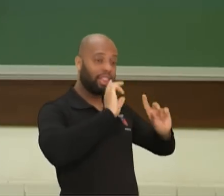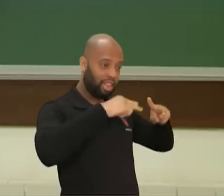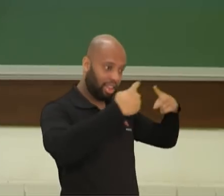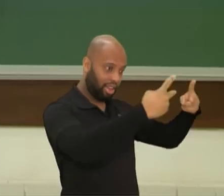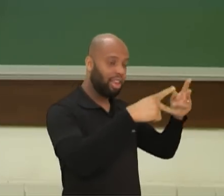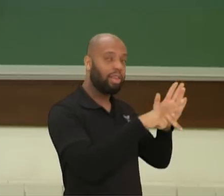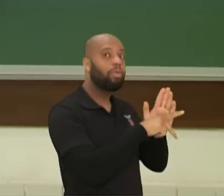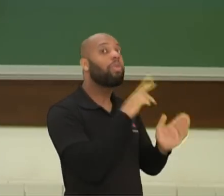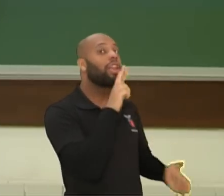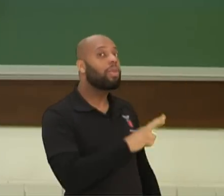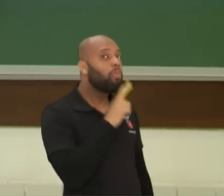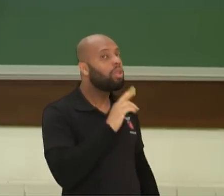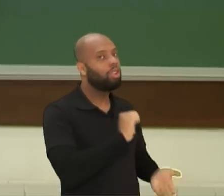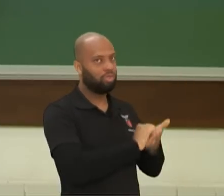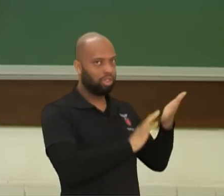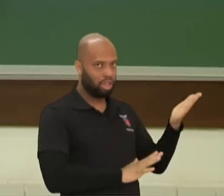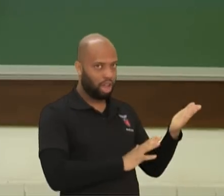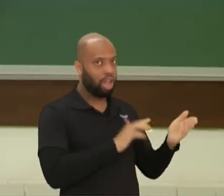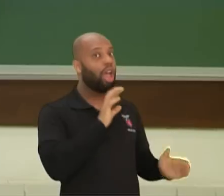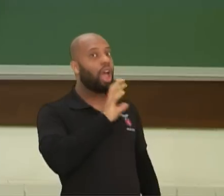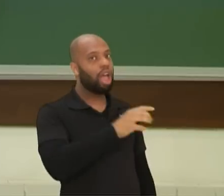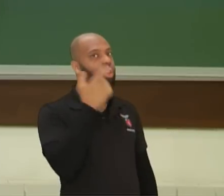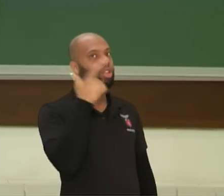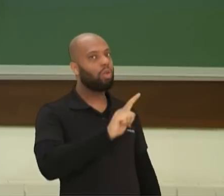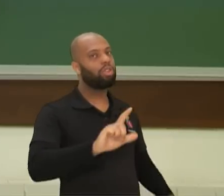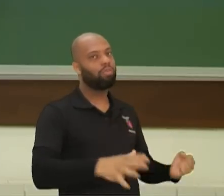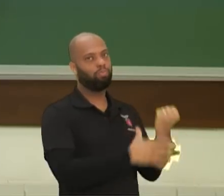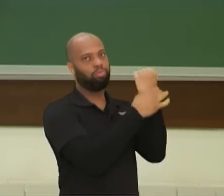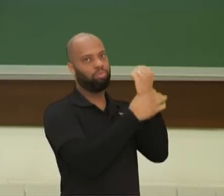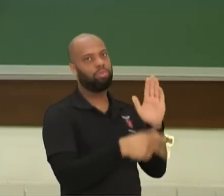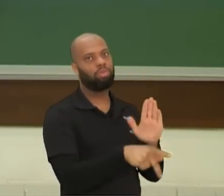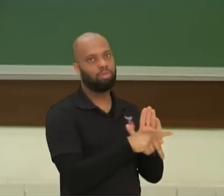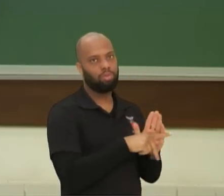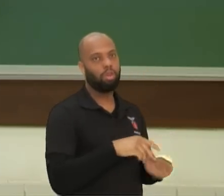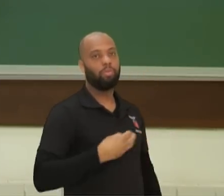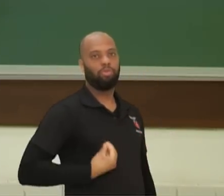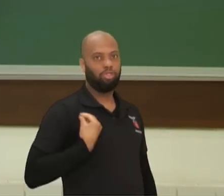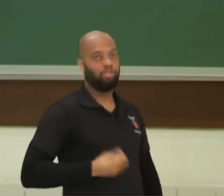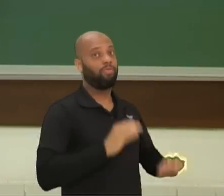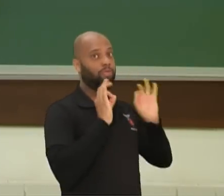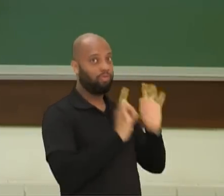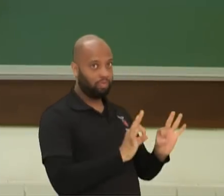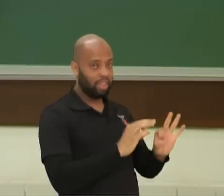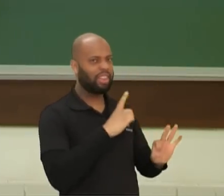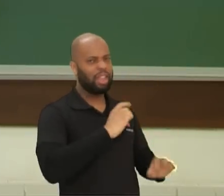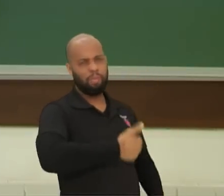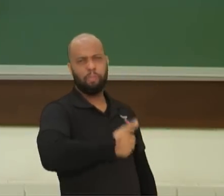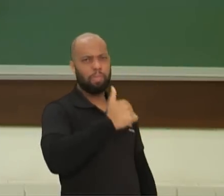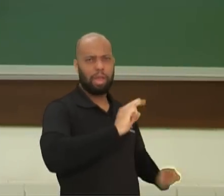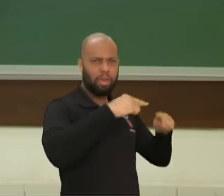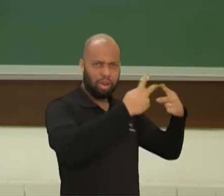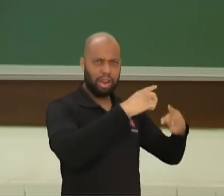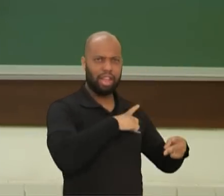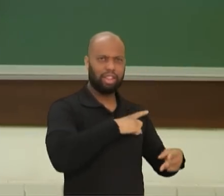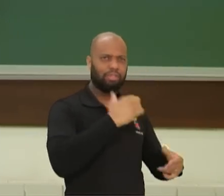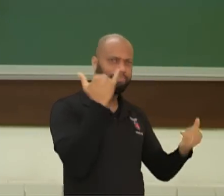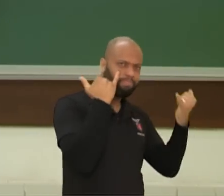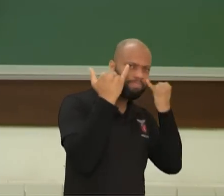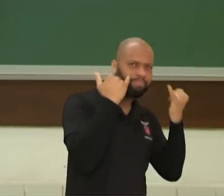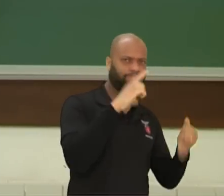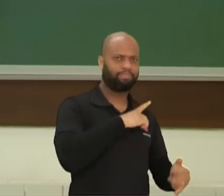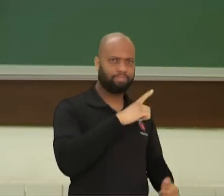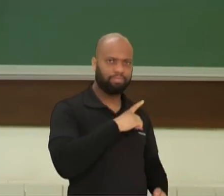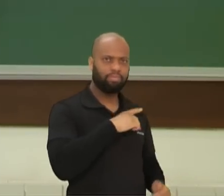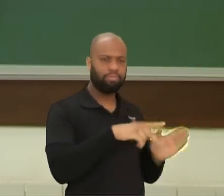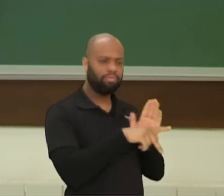ao questionário e resolução dos exercícios. Isso chega no Classroom para vocês, é o primeiro link lá que chega com os dados, onde vem